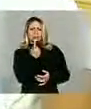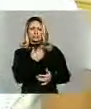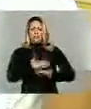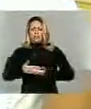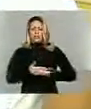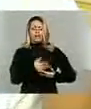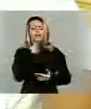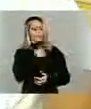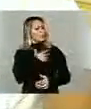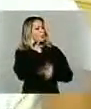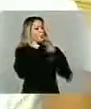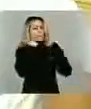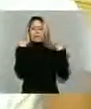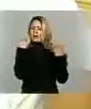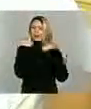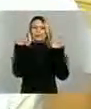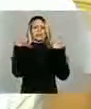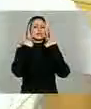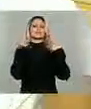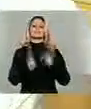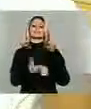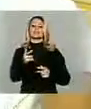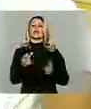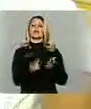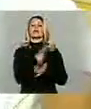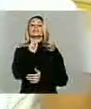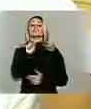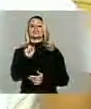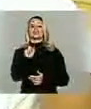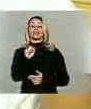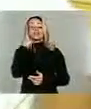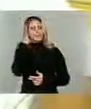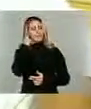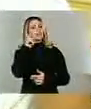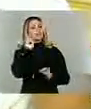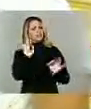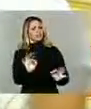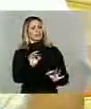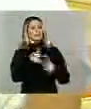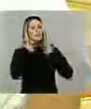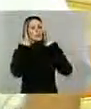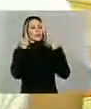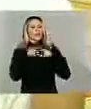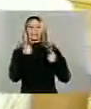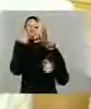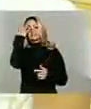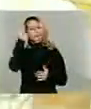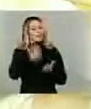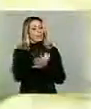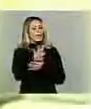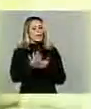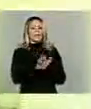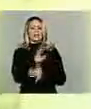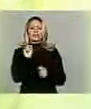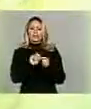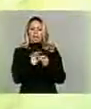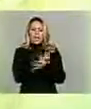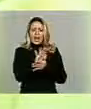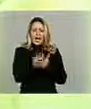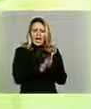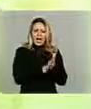tá normal, mãezinha, tá normal. Então, o que aconteceu? Eu achava que estava normal, mas nem eu sabia. Mas você não tinha feito